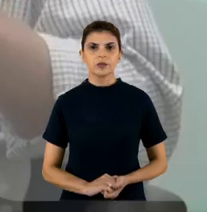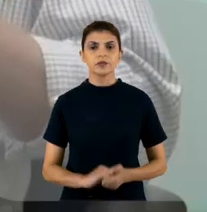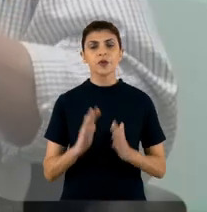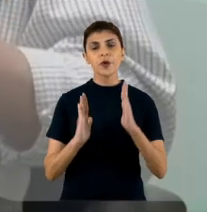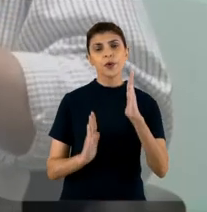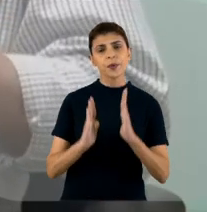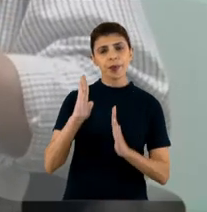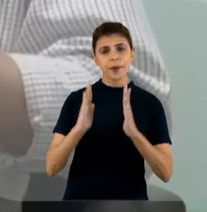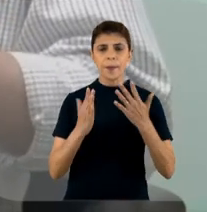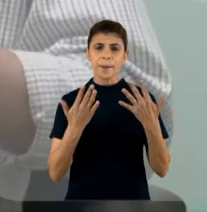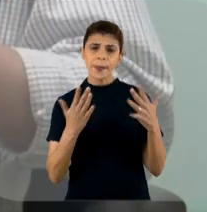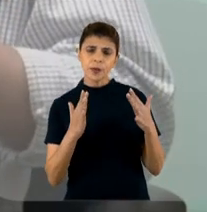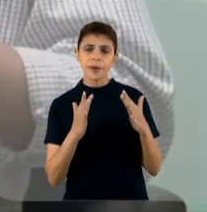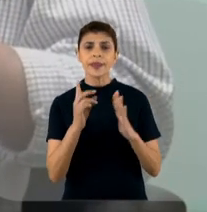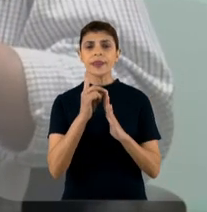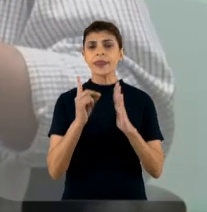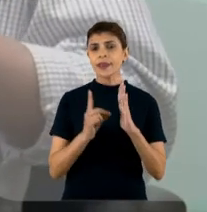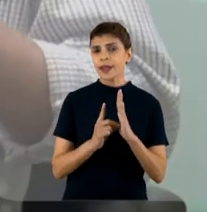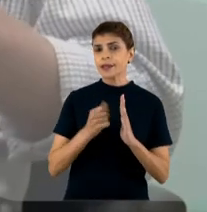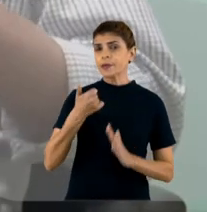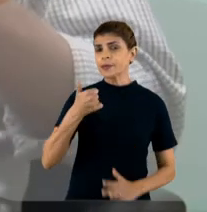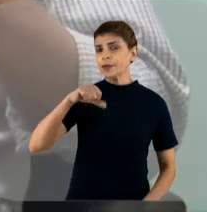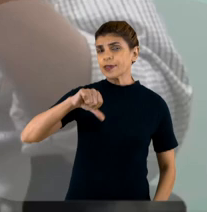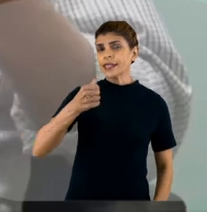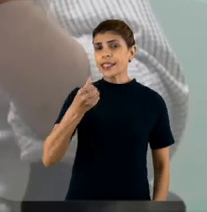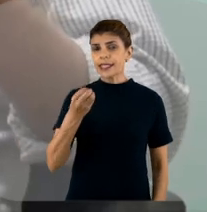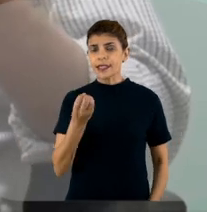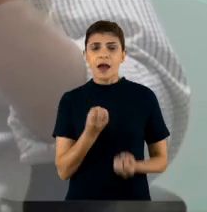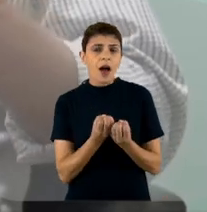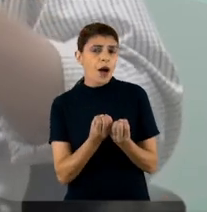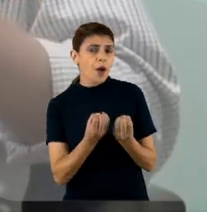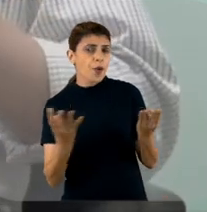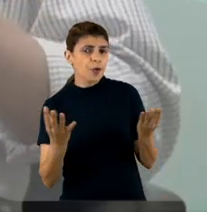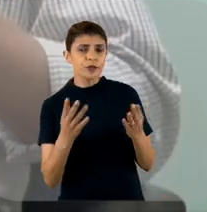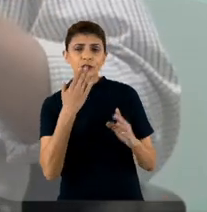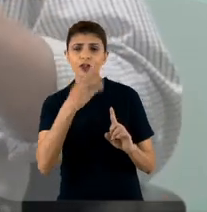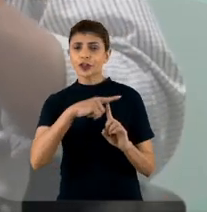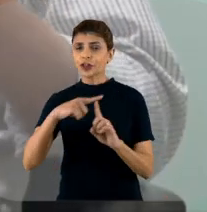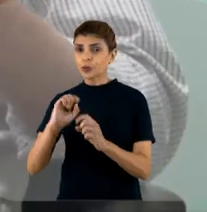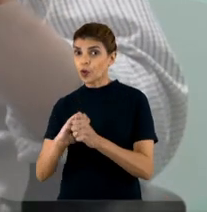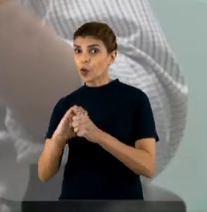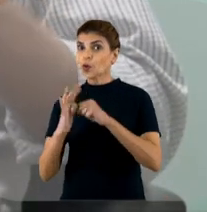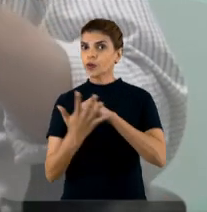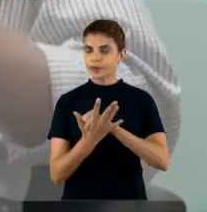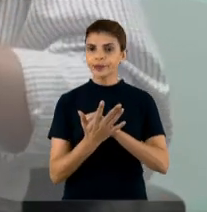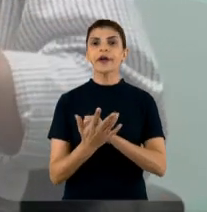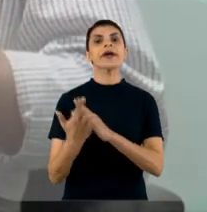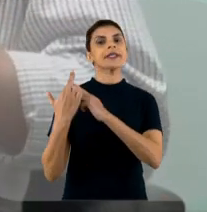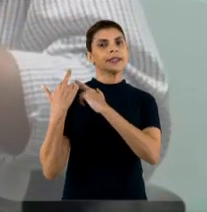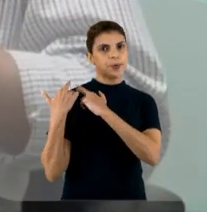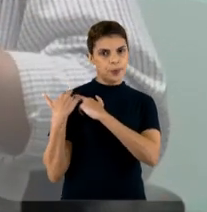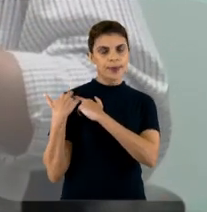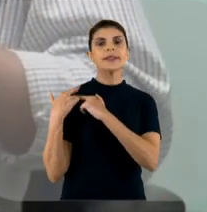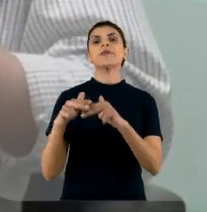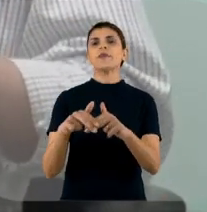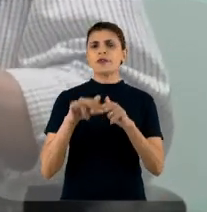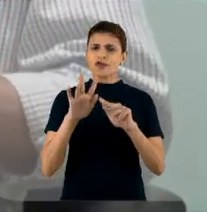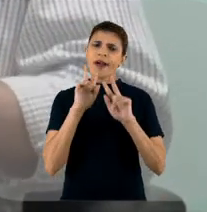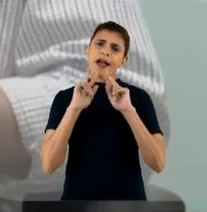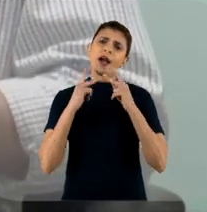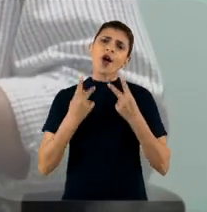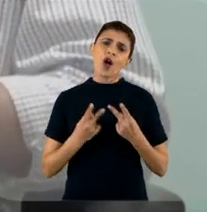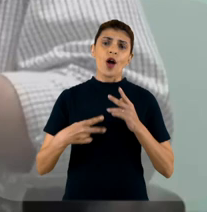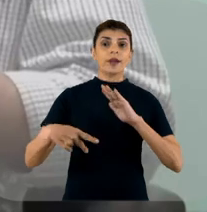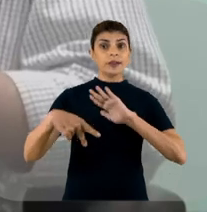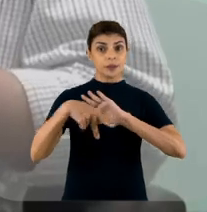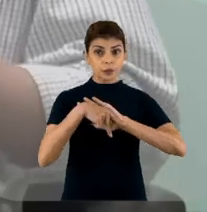a gente já sabe bastante tempo que as algumas espécies de coronavírus são responsáveis desde a década de 60 isso tá reconhecido são